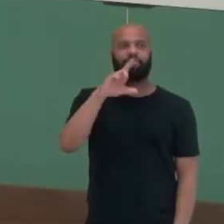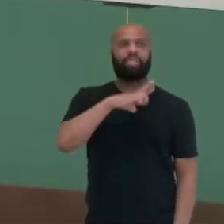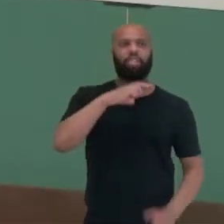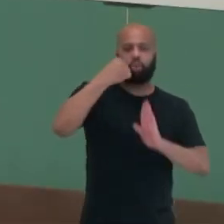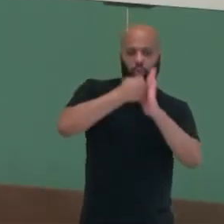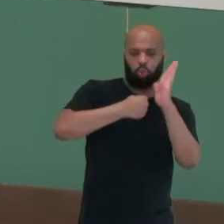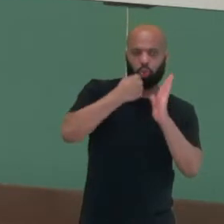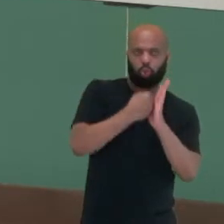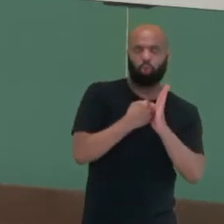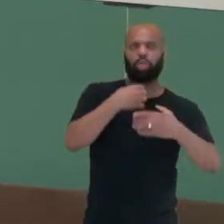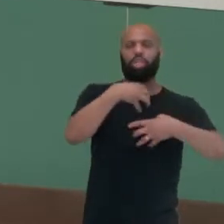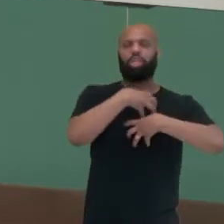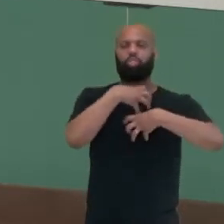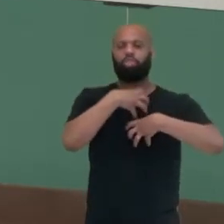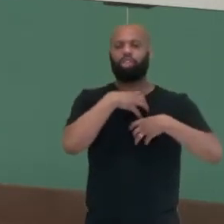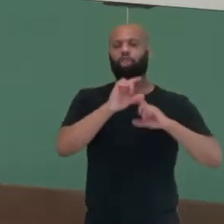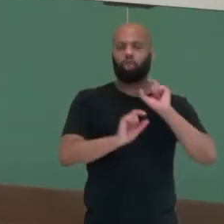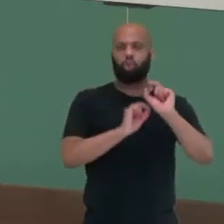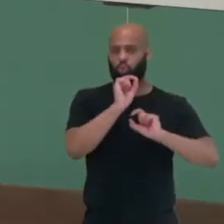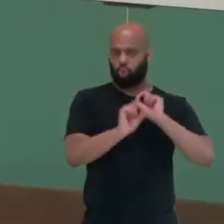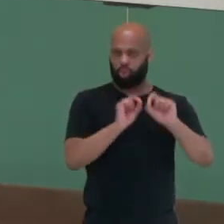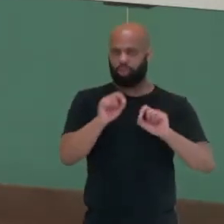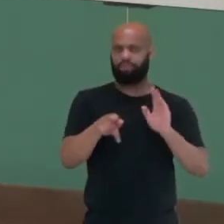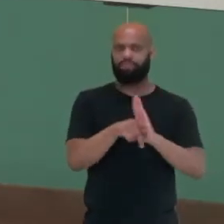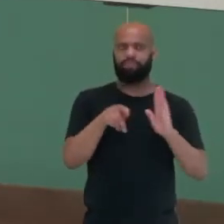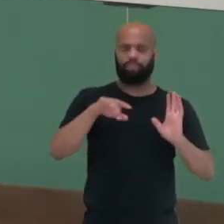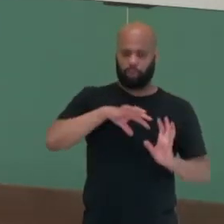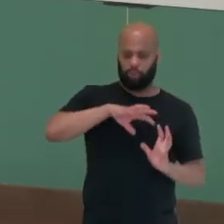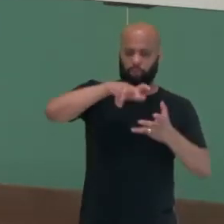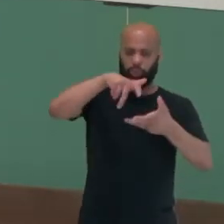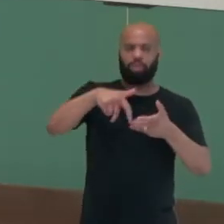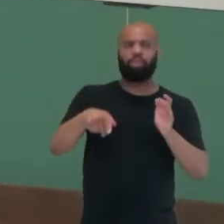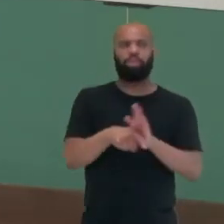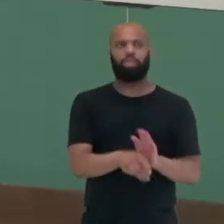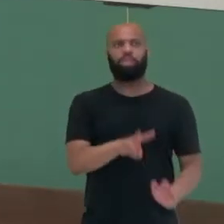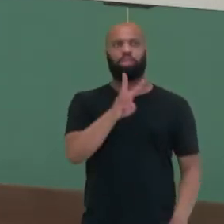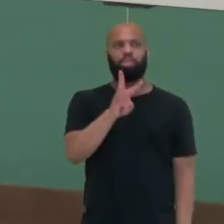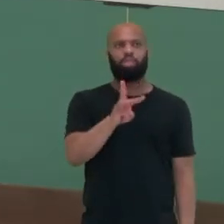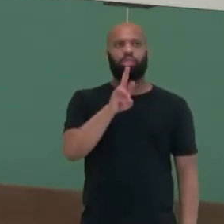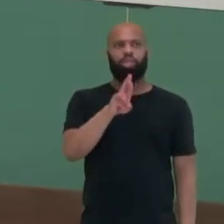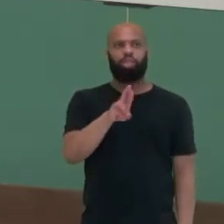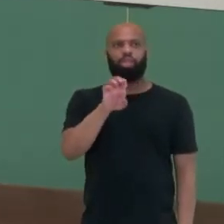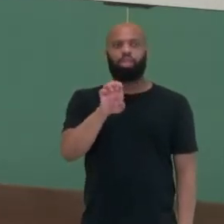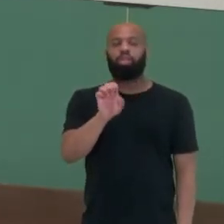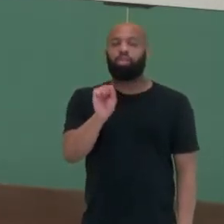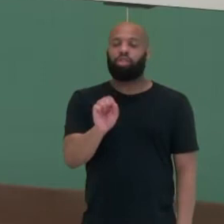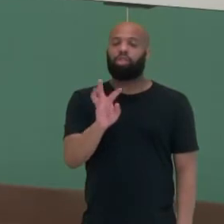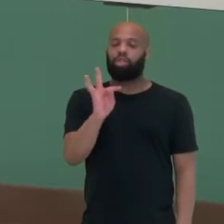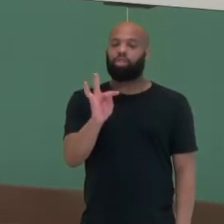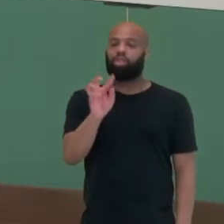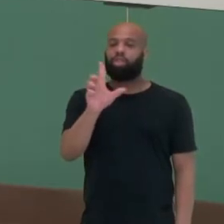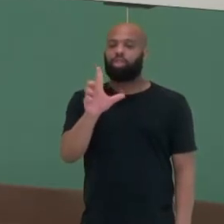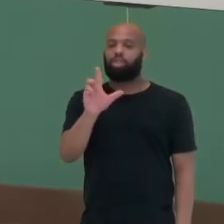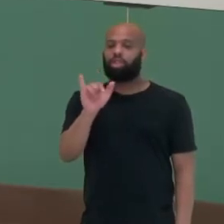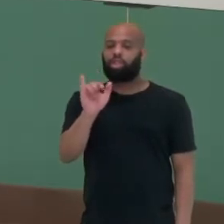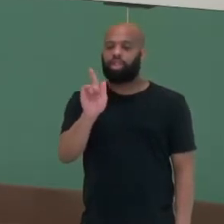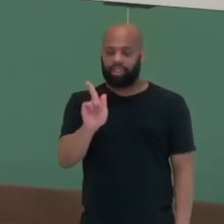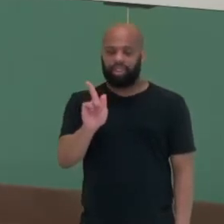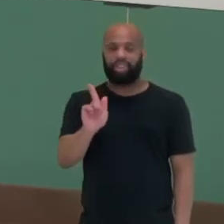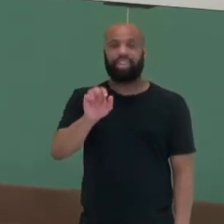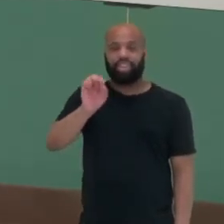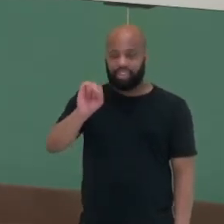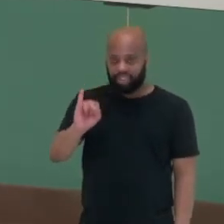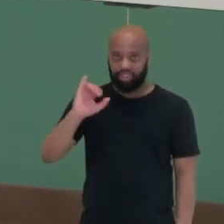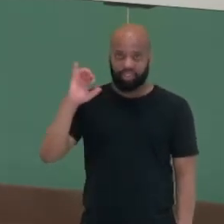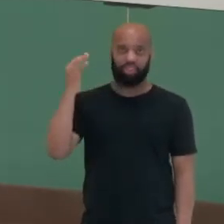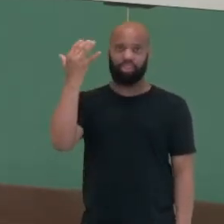luta mundial, então está tendo uma luta mundial de wrestling. Quando a gente pensar que essa luta está acontecendo, esse estilo está acontecendo